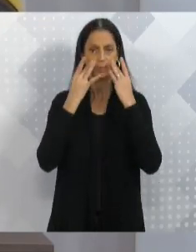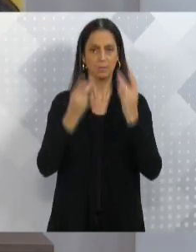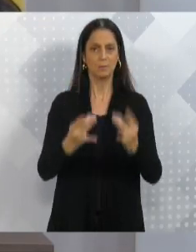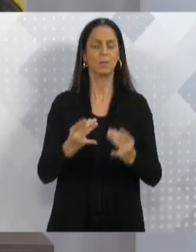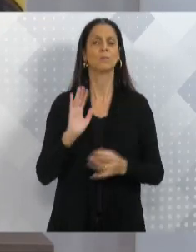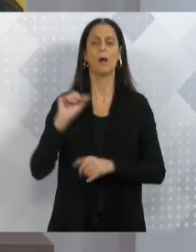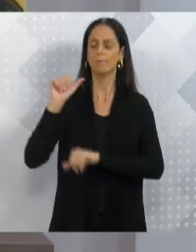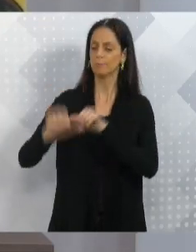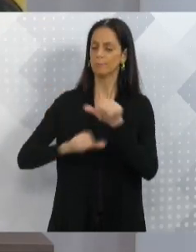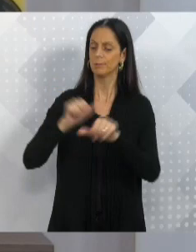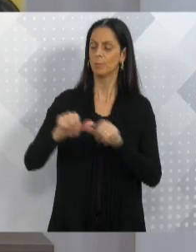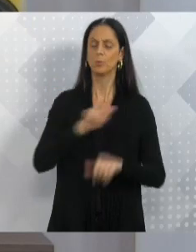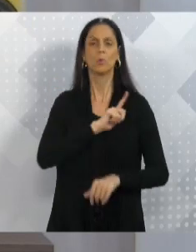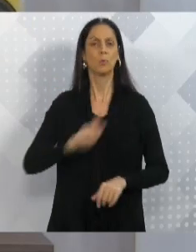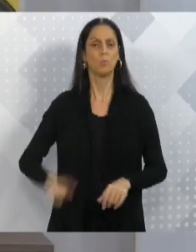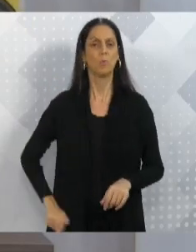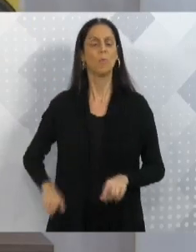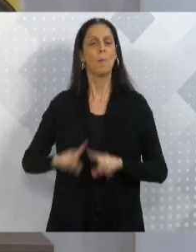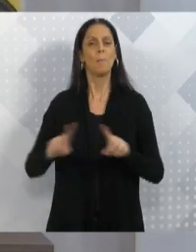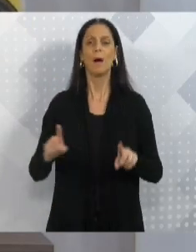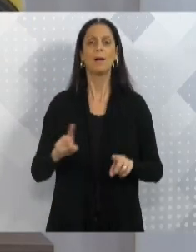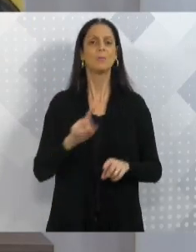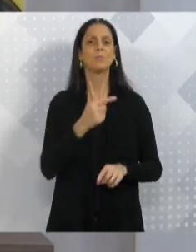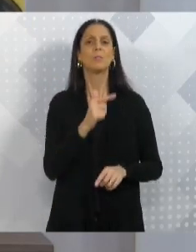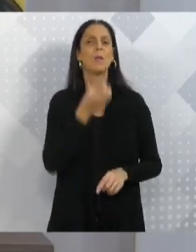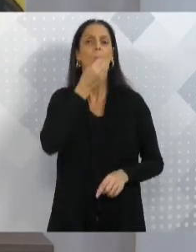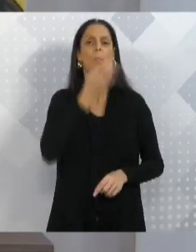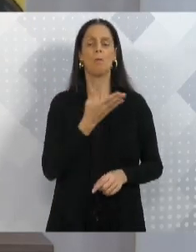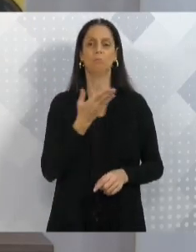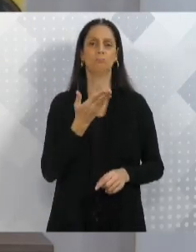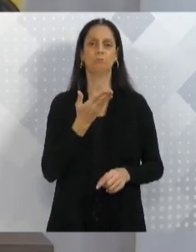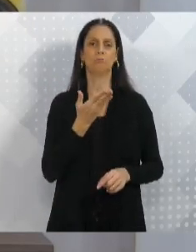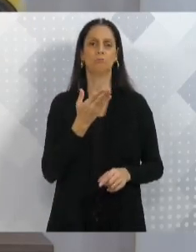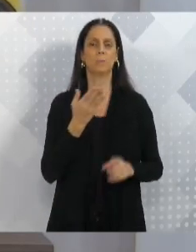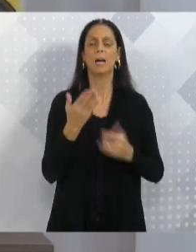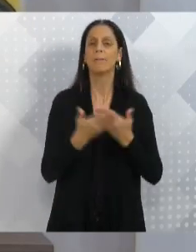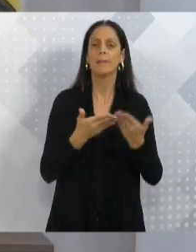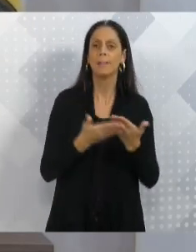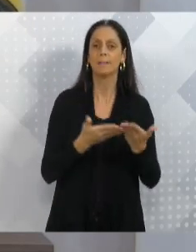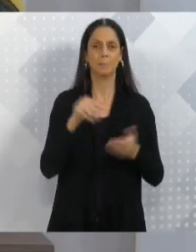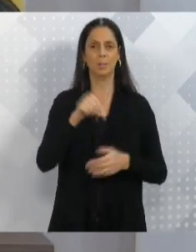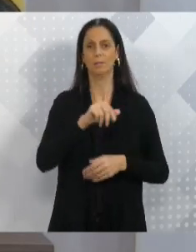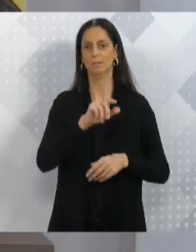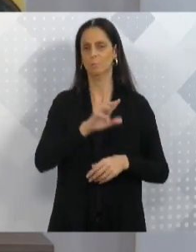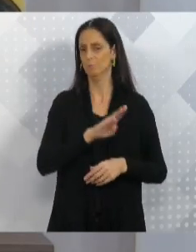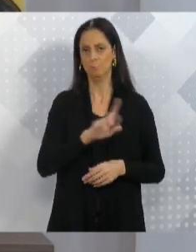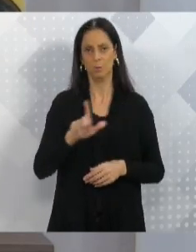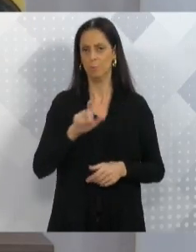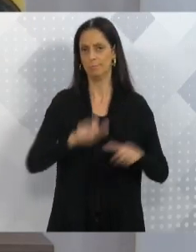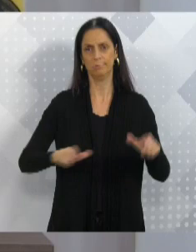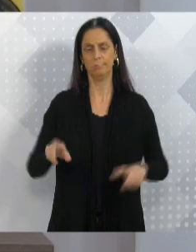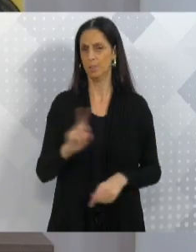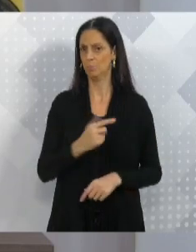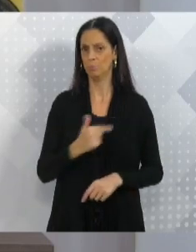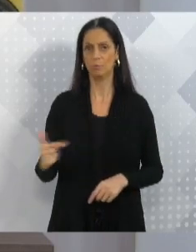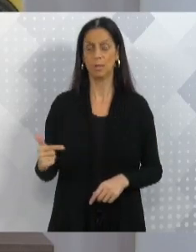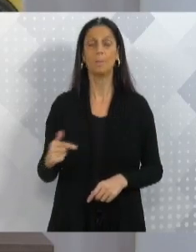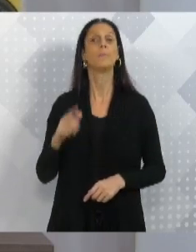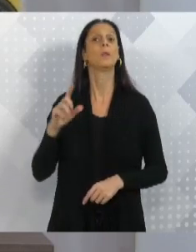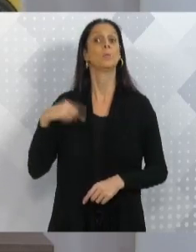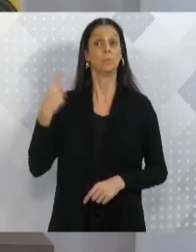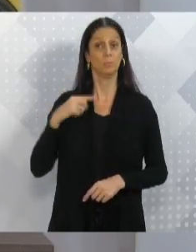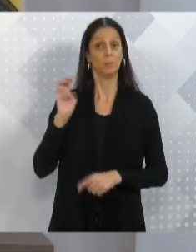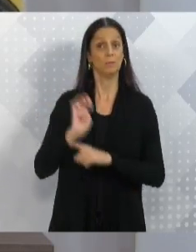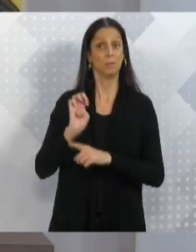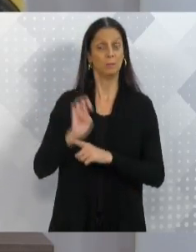e Blumenau é tratada dessa forma. Por isso, nós aqui temos que erguer a nossa voz, vereador Diego, vereador Maurício, os nossos deputados estaduais, mais ainda, que